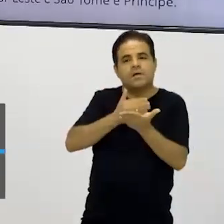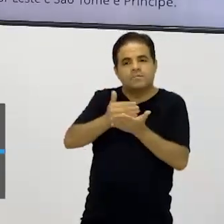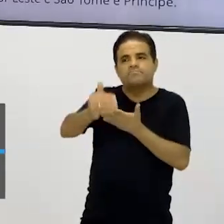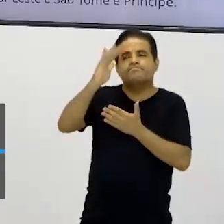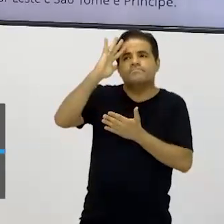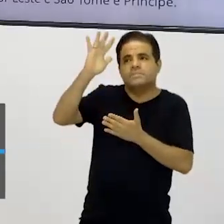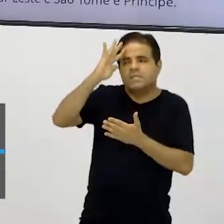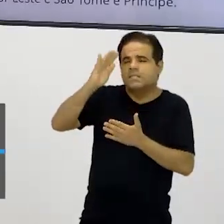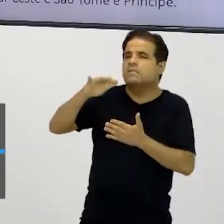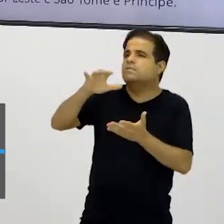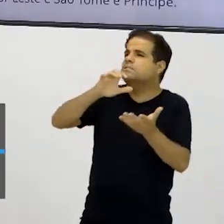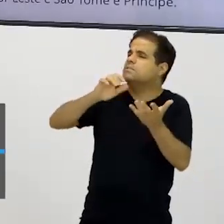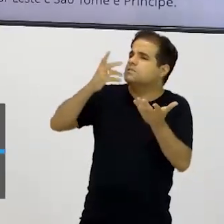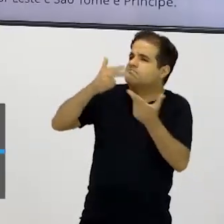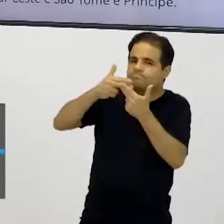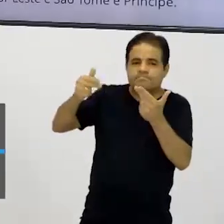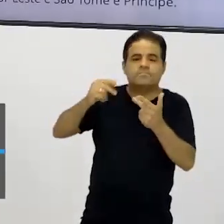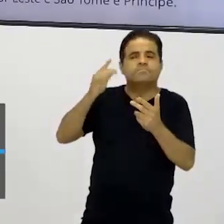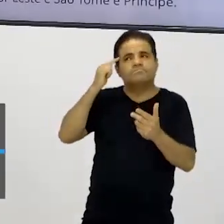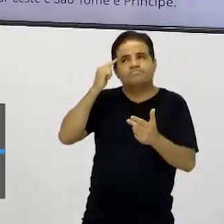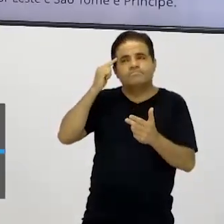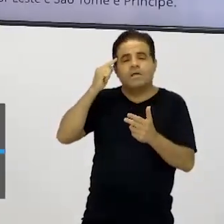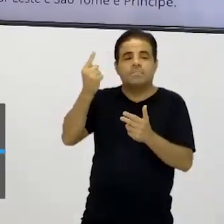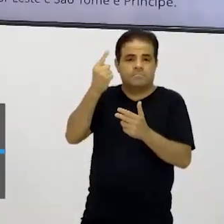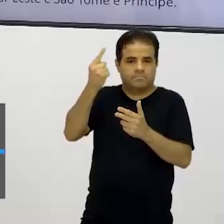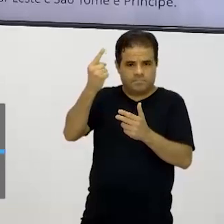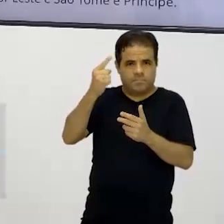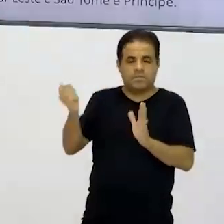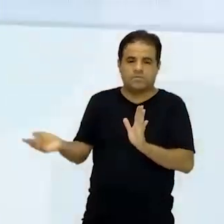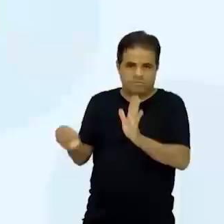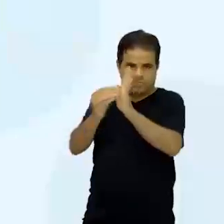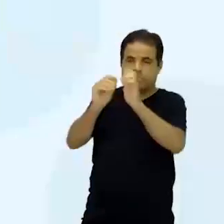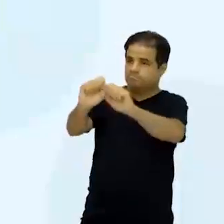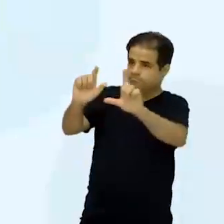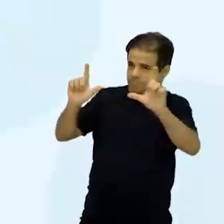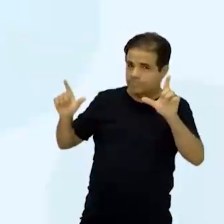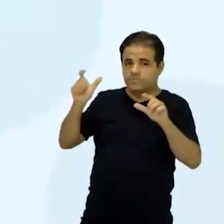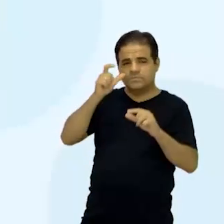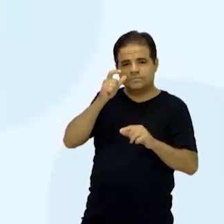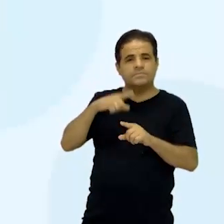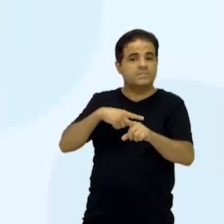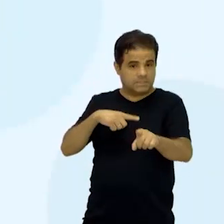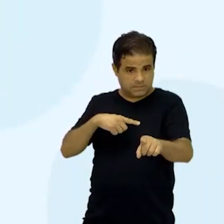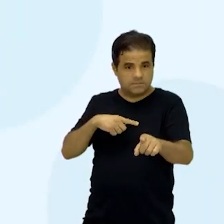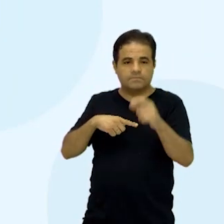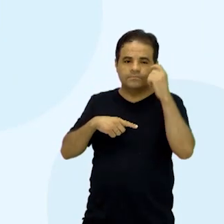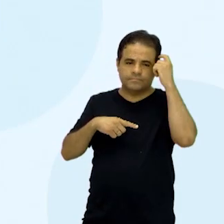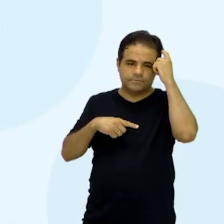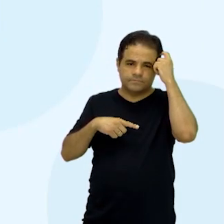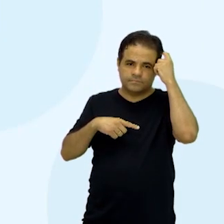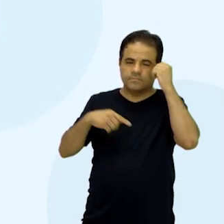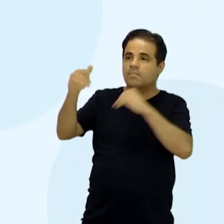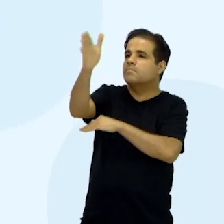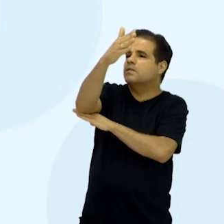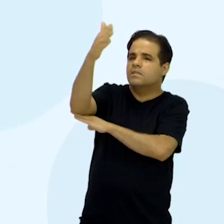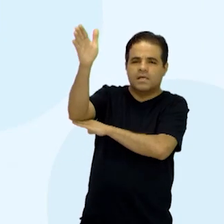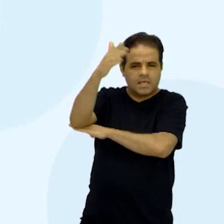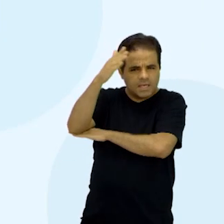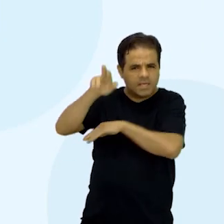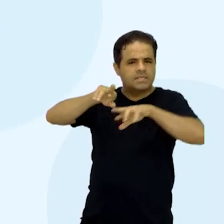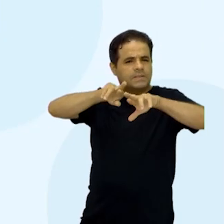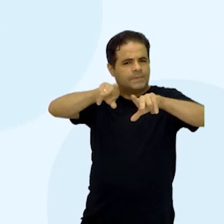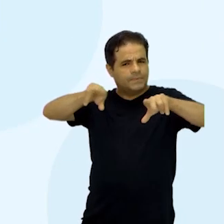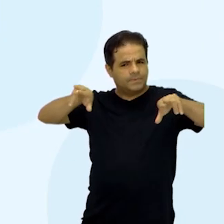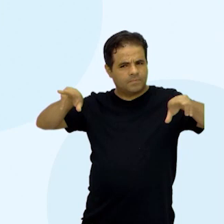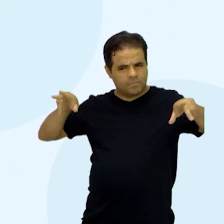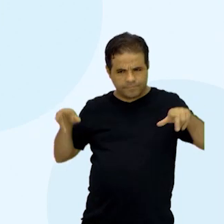esse universo aí, para começar a sintonizar. A primeira, já vou botar na tela para vocês. Vocês têm aí umas bandeiras. E vocês